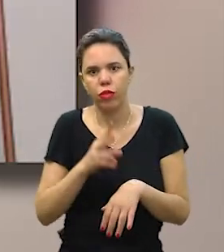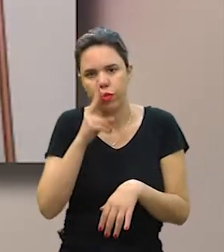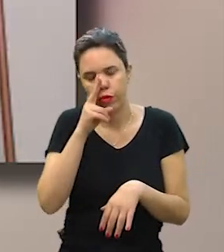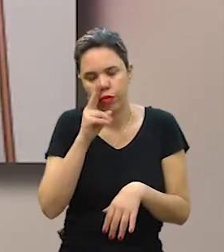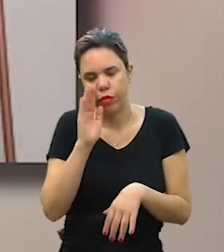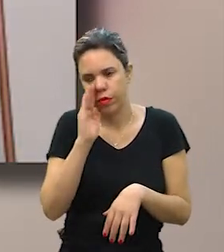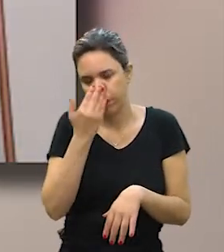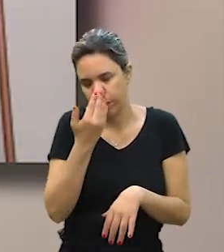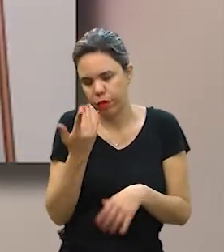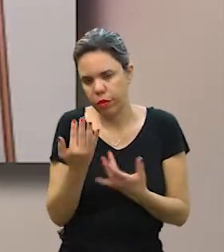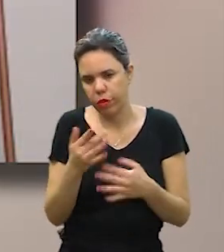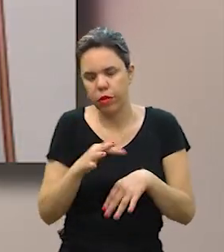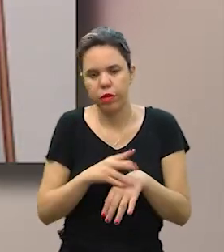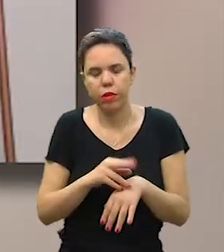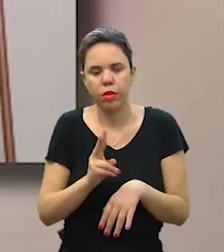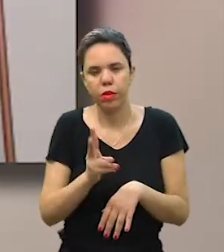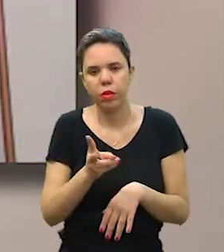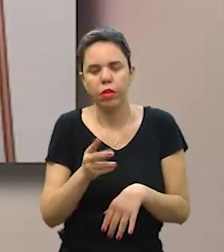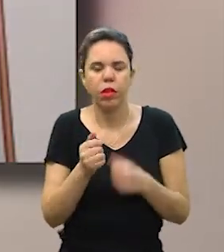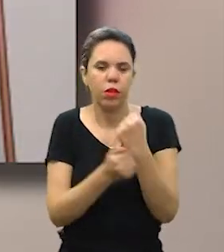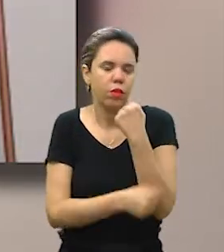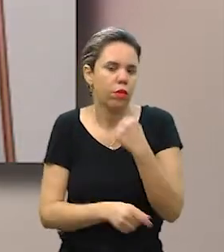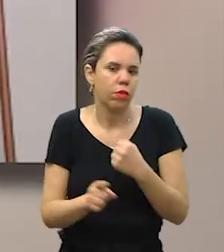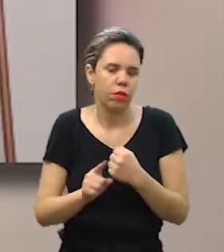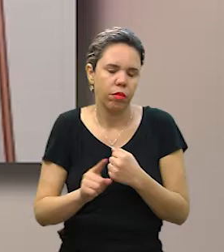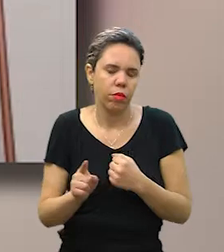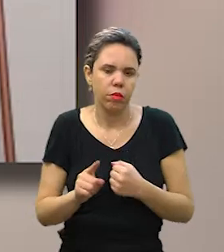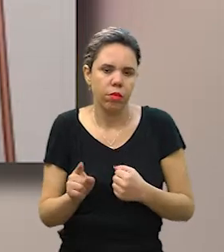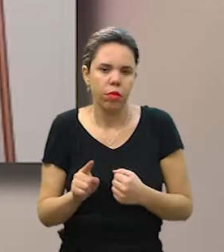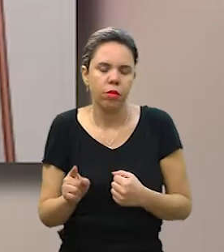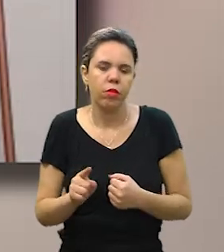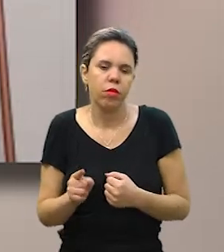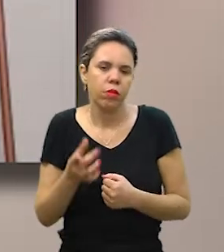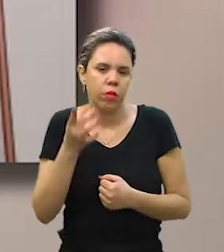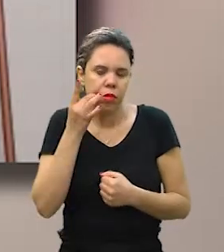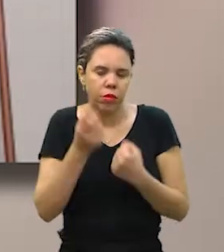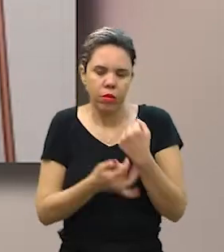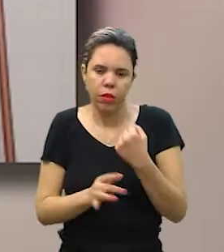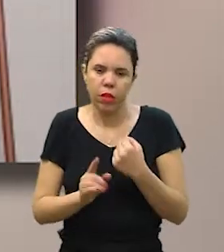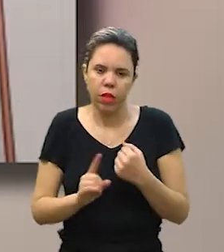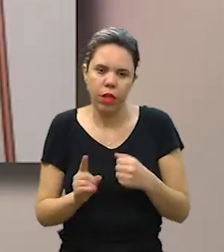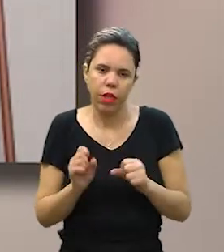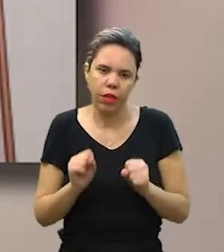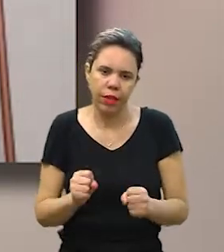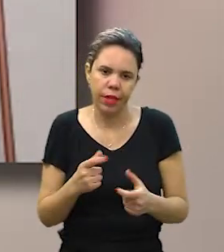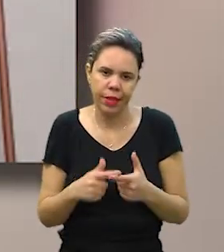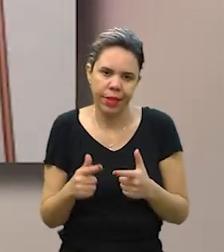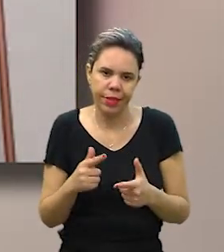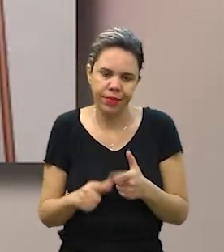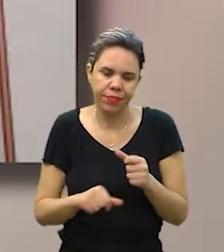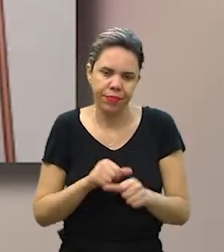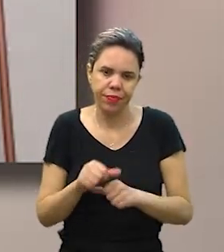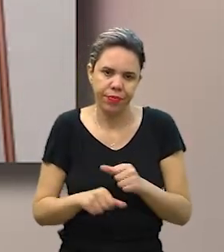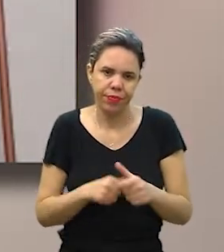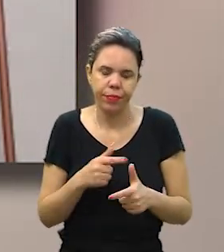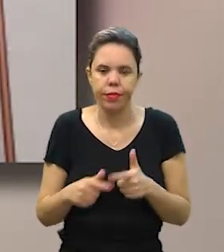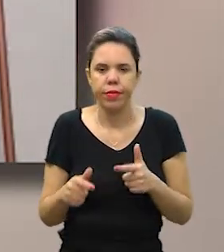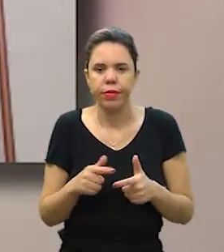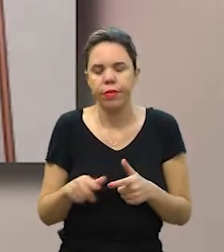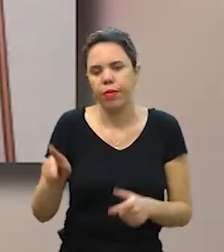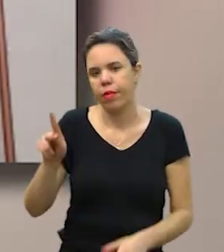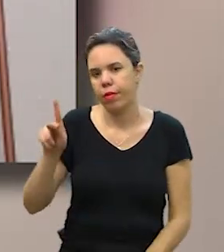intensa, intensa. Então, nem sempre vai ser uma diarreia com a presença de sangue, pode ser uma diarreia que está alterando aí